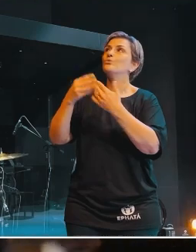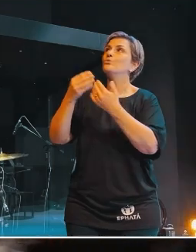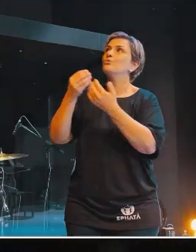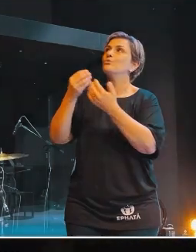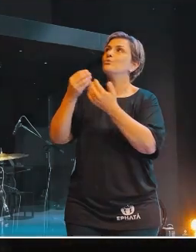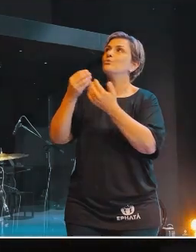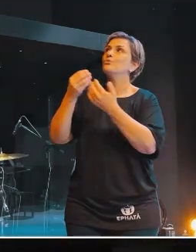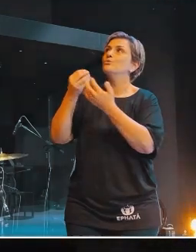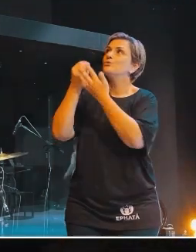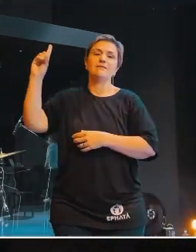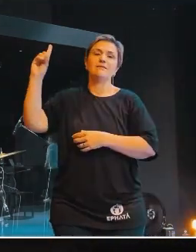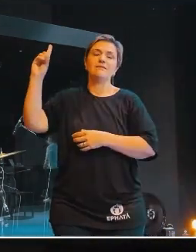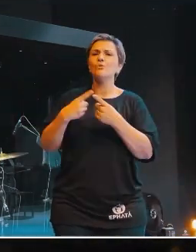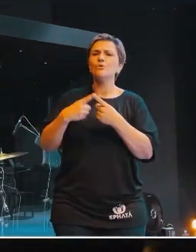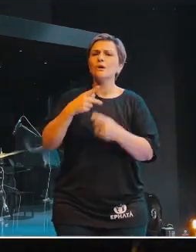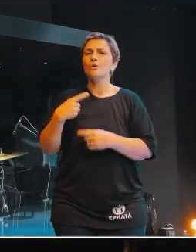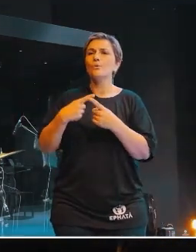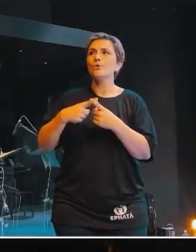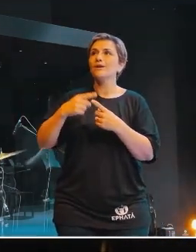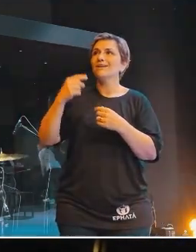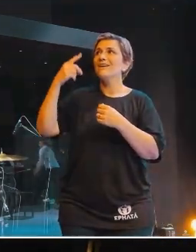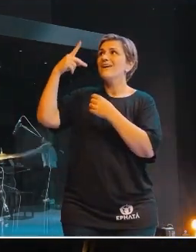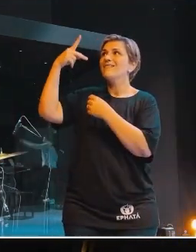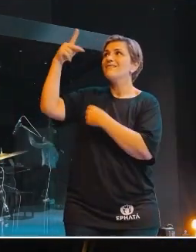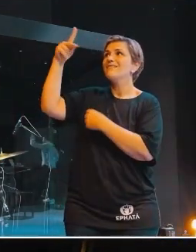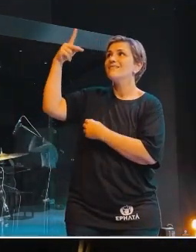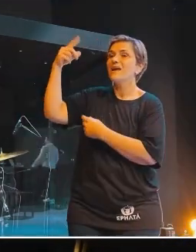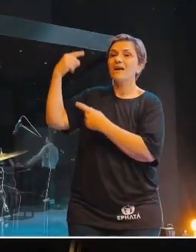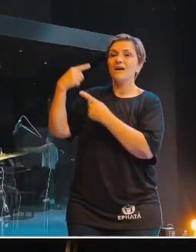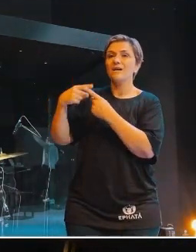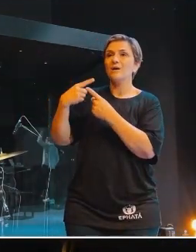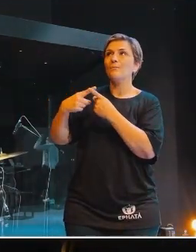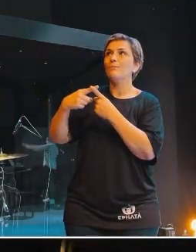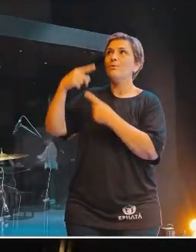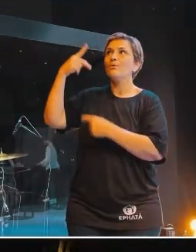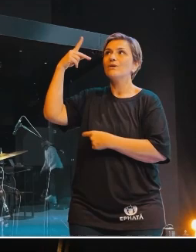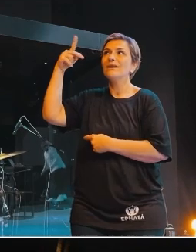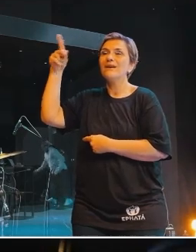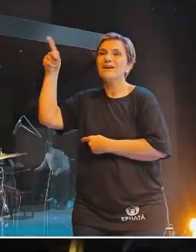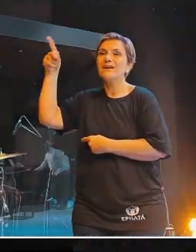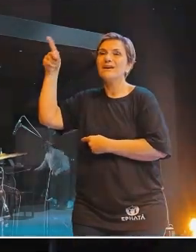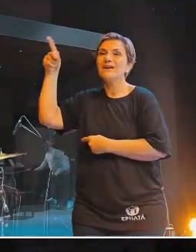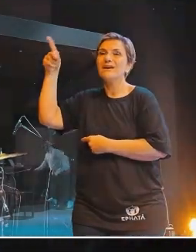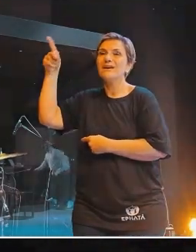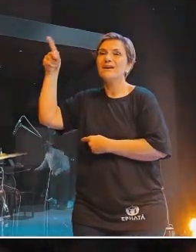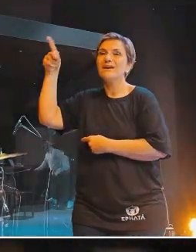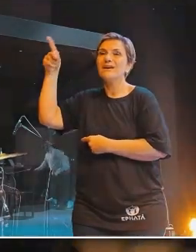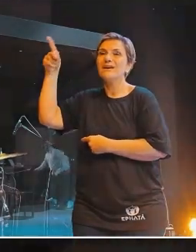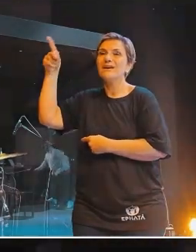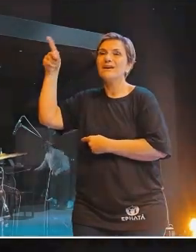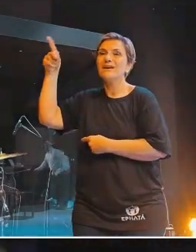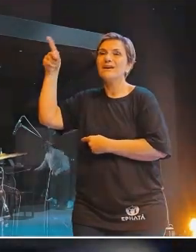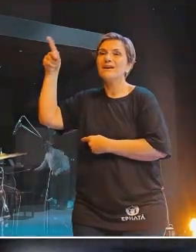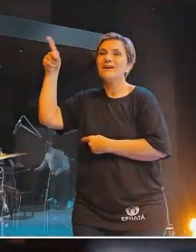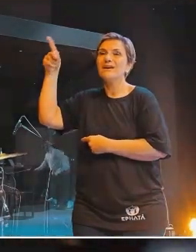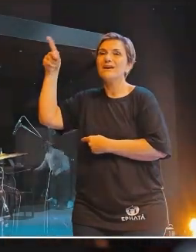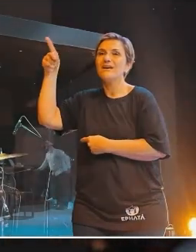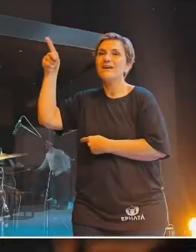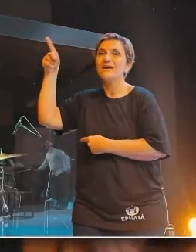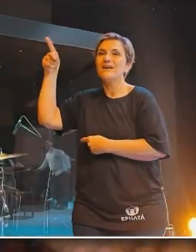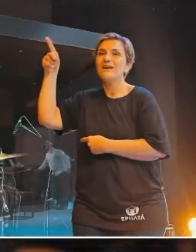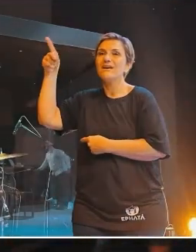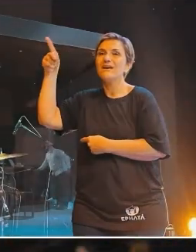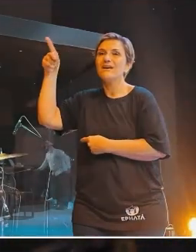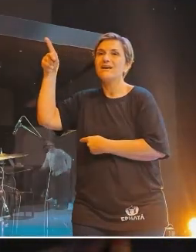quê, pastor? Porque dele e por Ele são todas as coisas. Culto bom é culto que